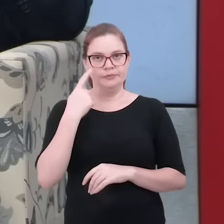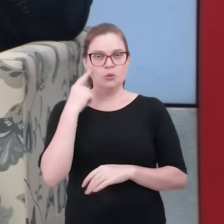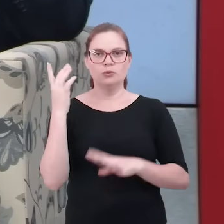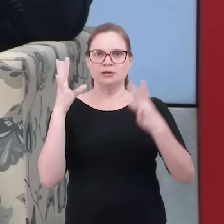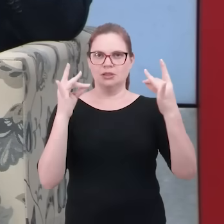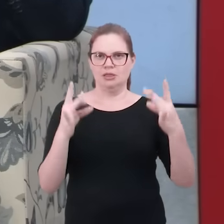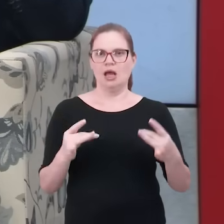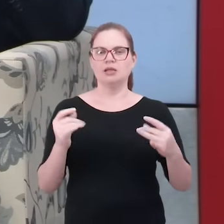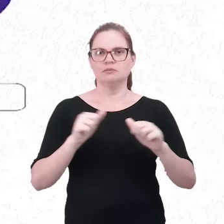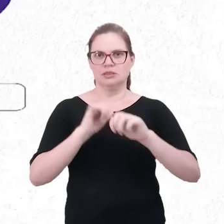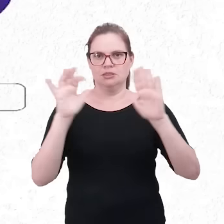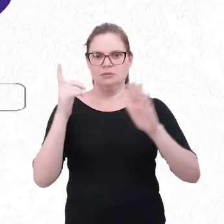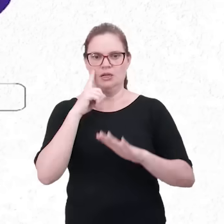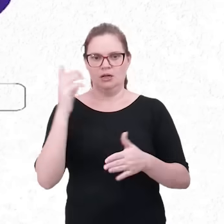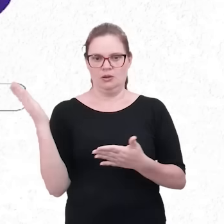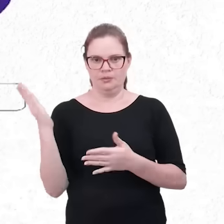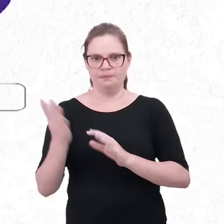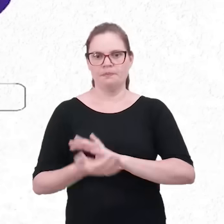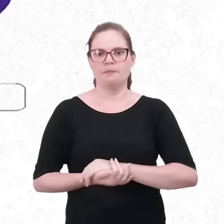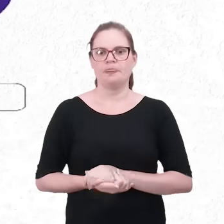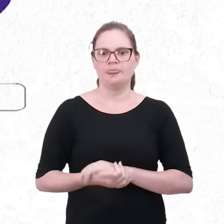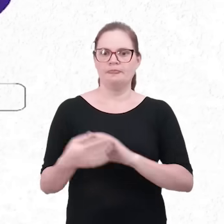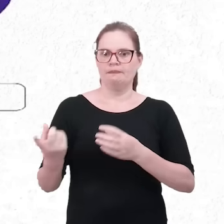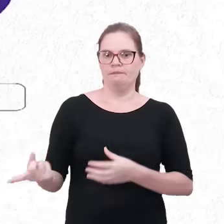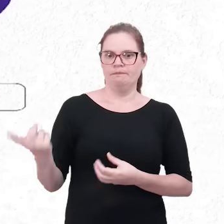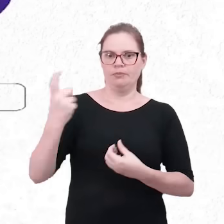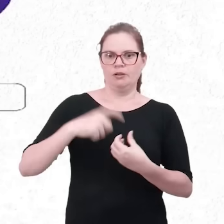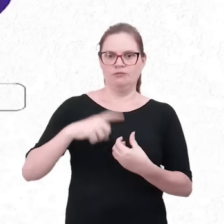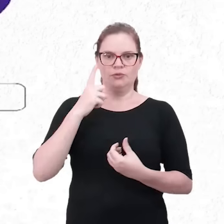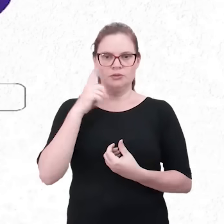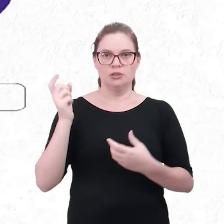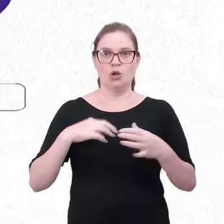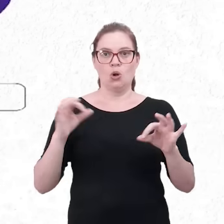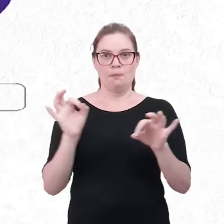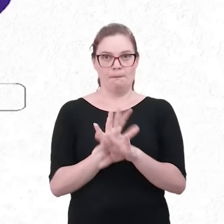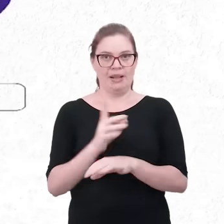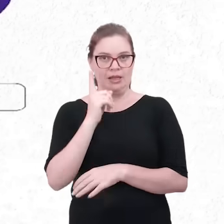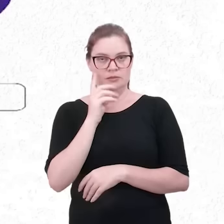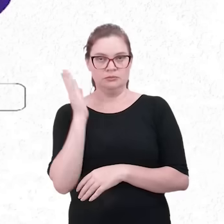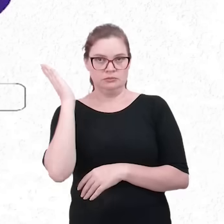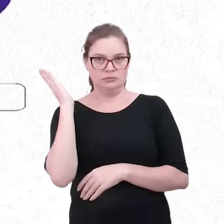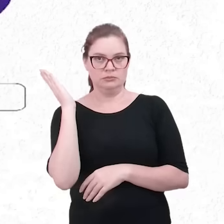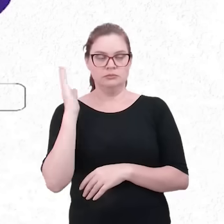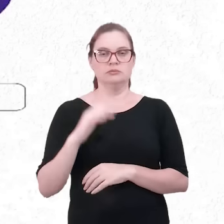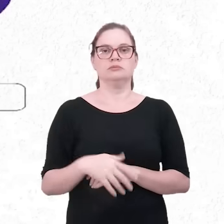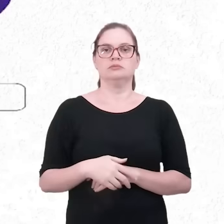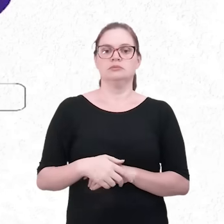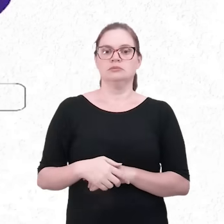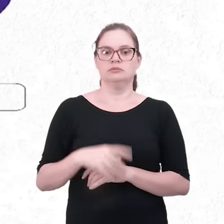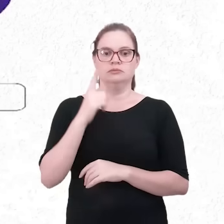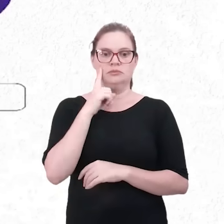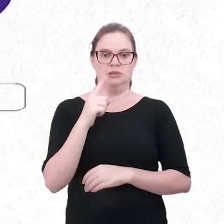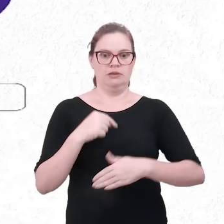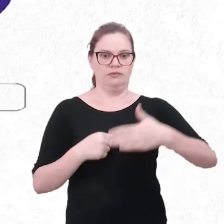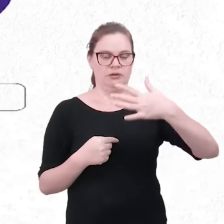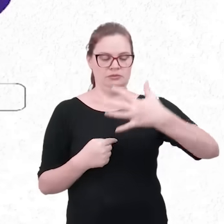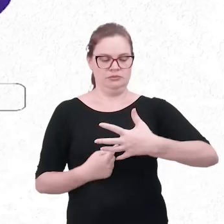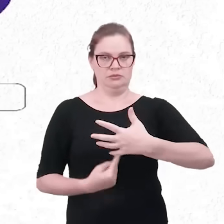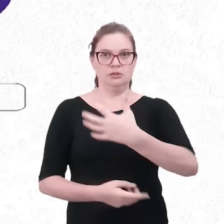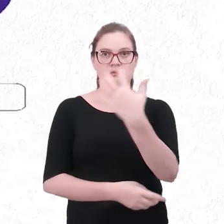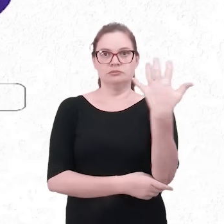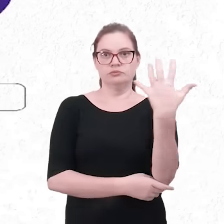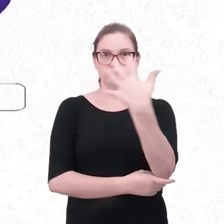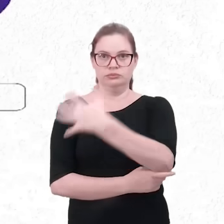melhor explicação. Então, agora voltando ao quadro completo, onde se vê